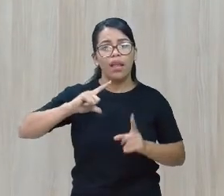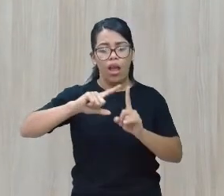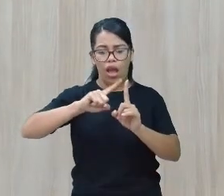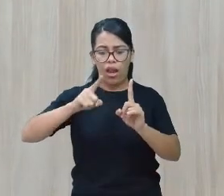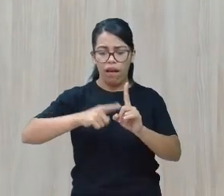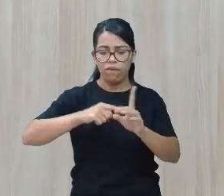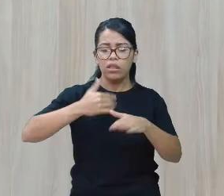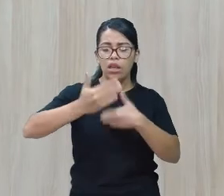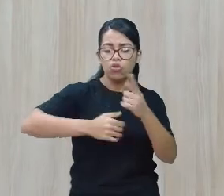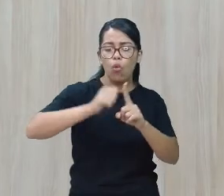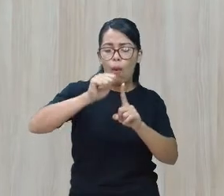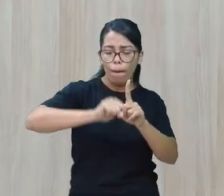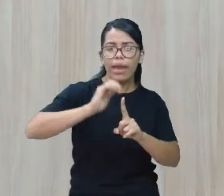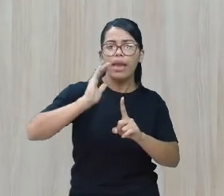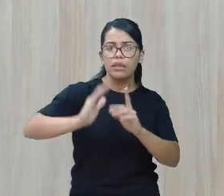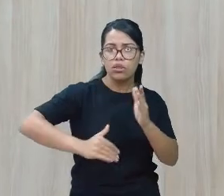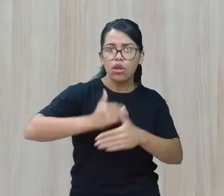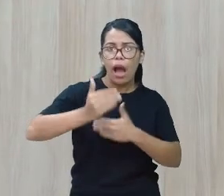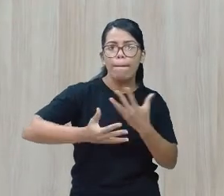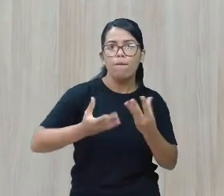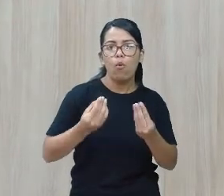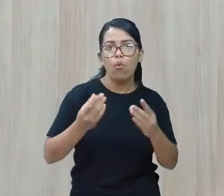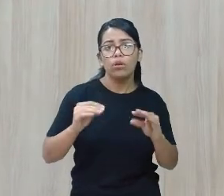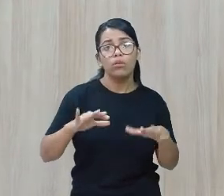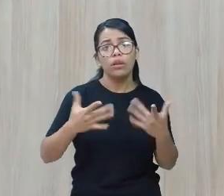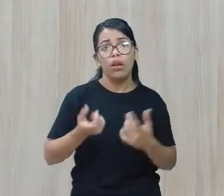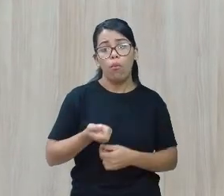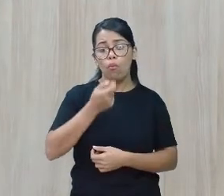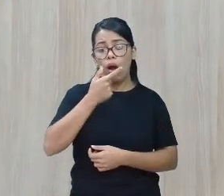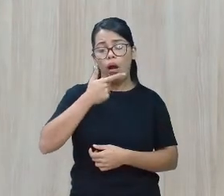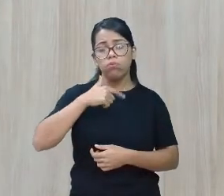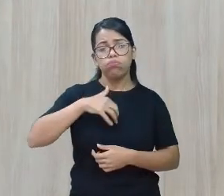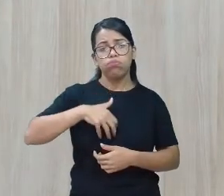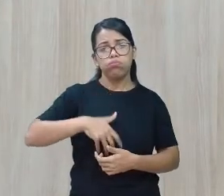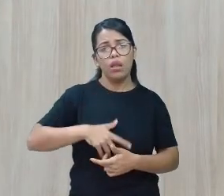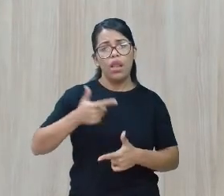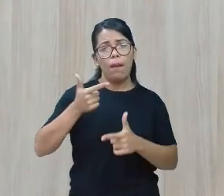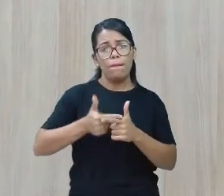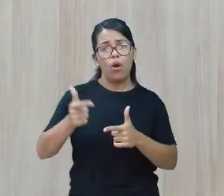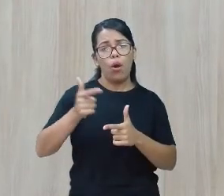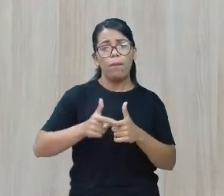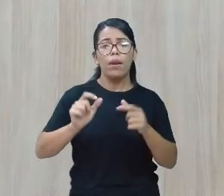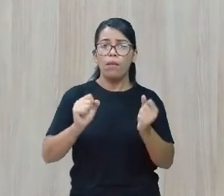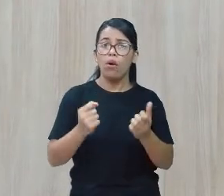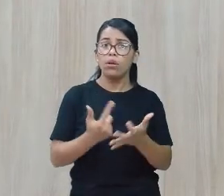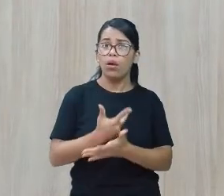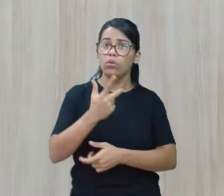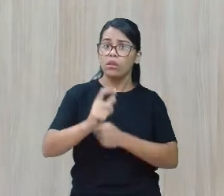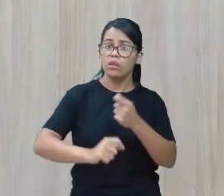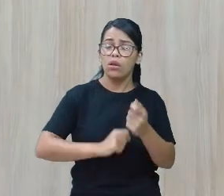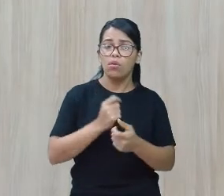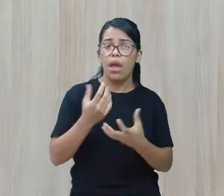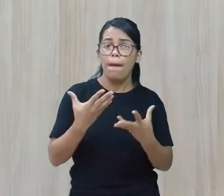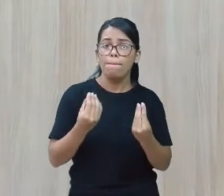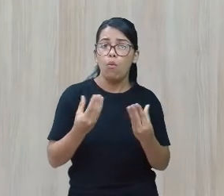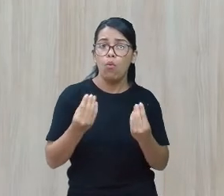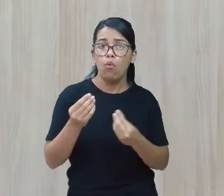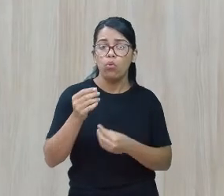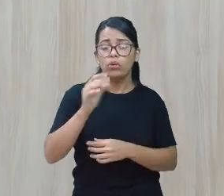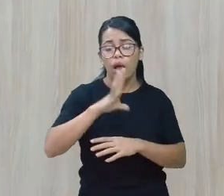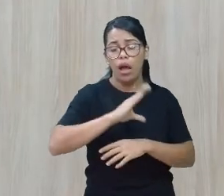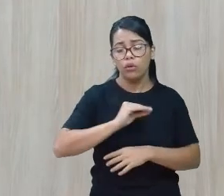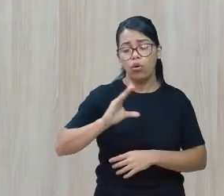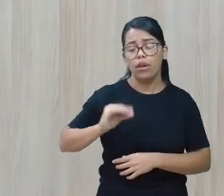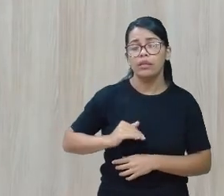gera uma grande quantidade de problemas e pode levar, após estudos aí que vamos ver, muitas adolescentes morrem